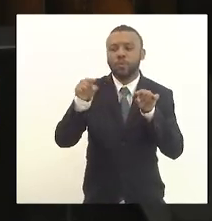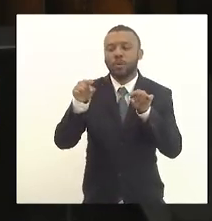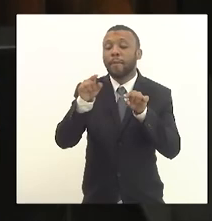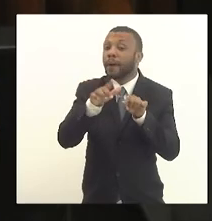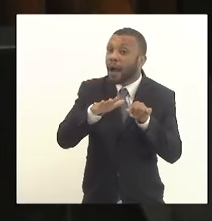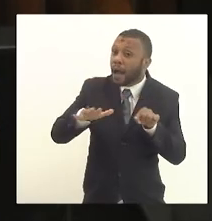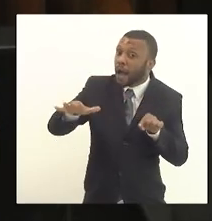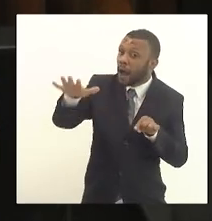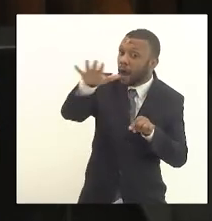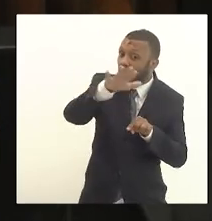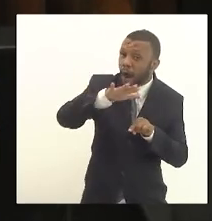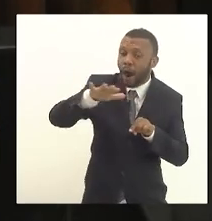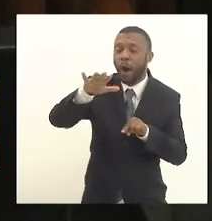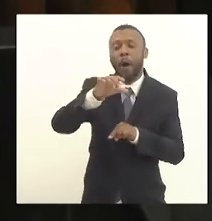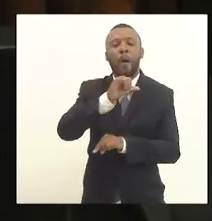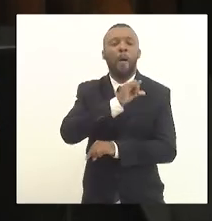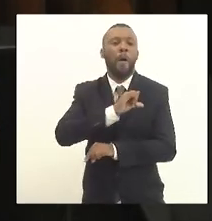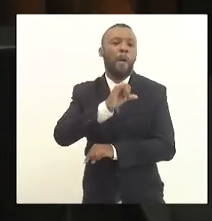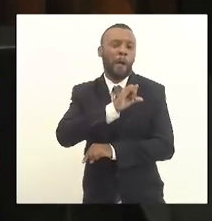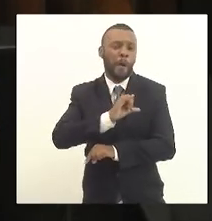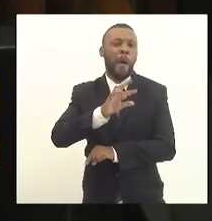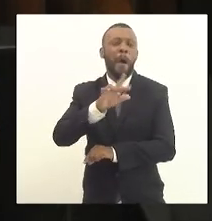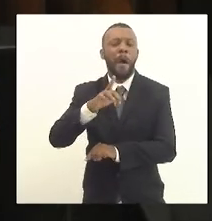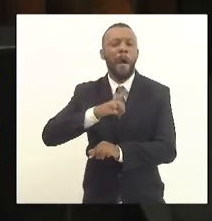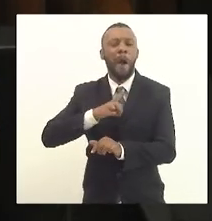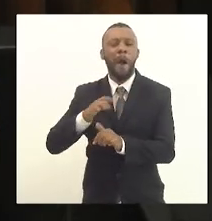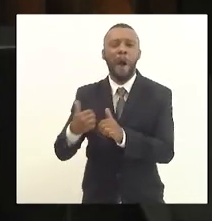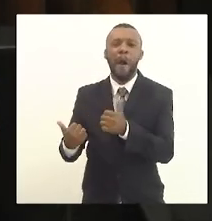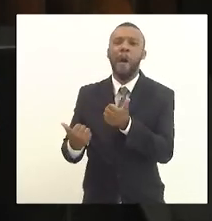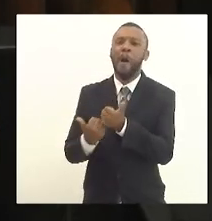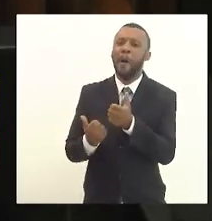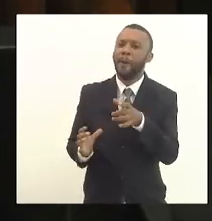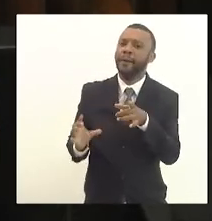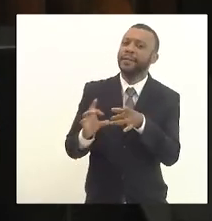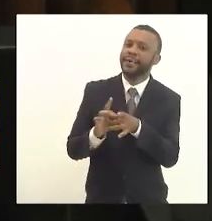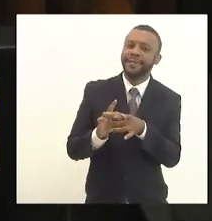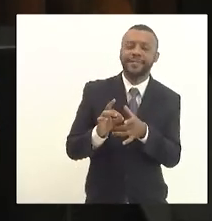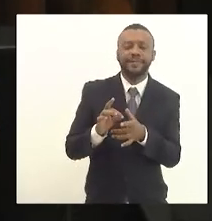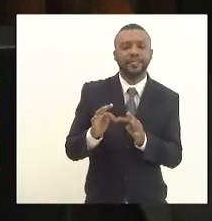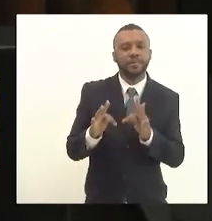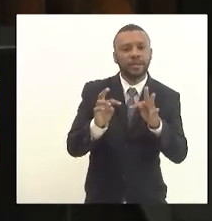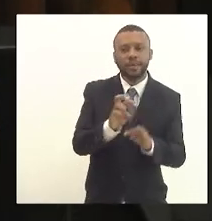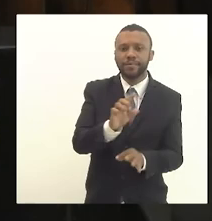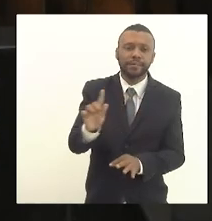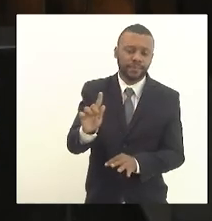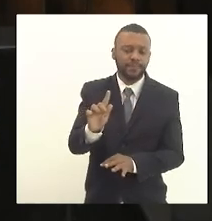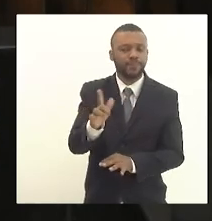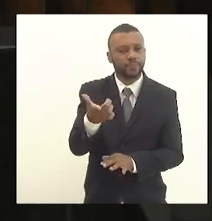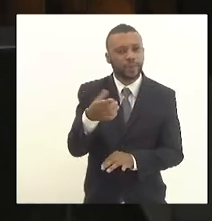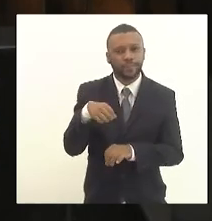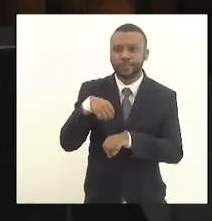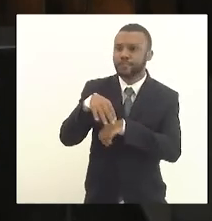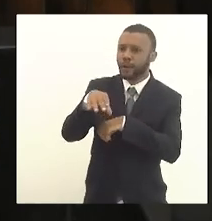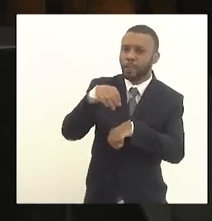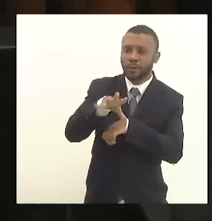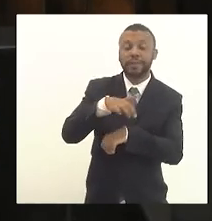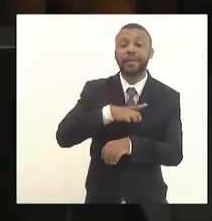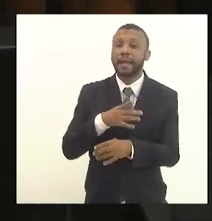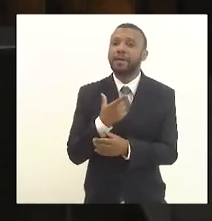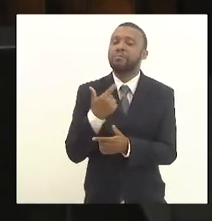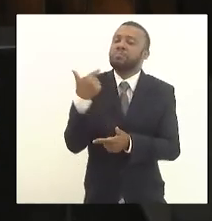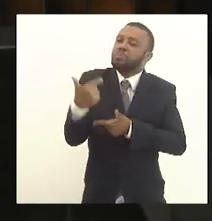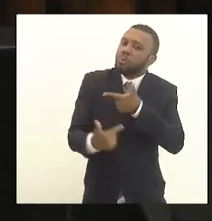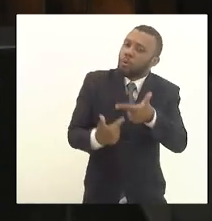todo, já vai abrigar a tecnologia 5G. Então, essa é a mensagem que eu queria deixar, senhor presidente, porque há muito que fazer